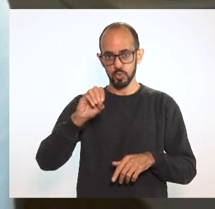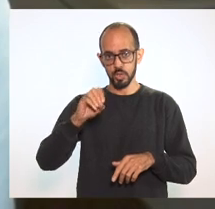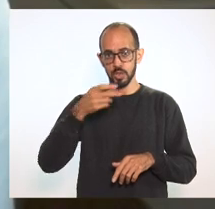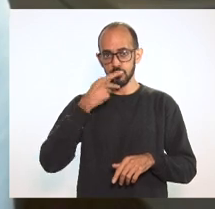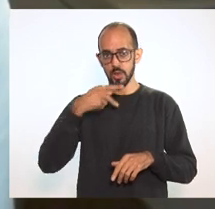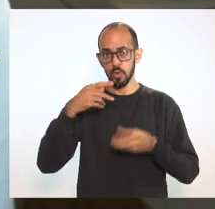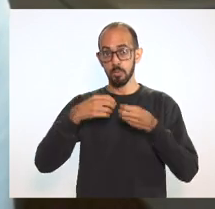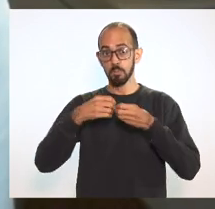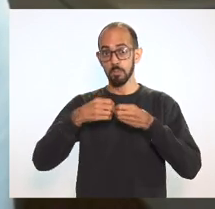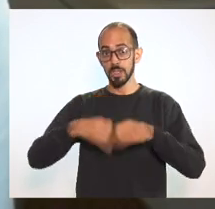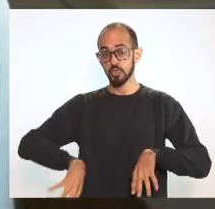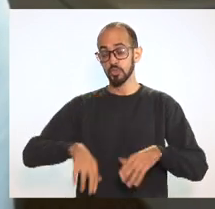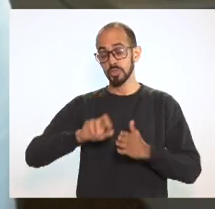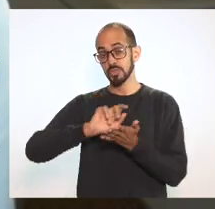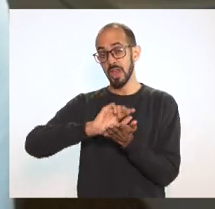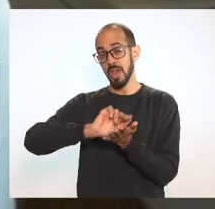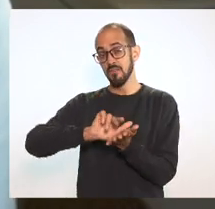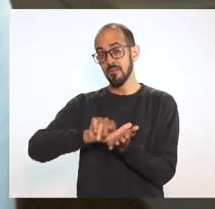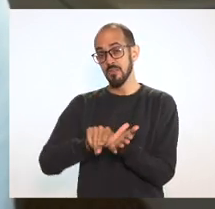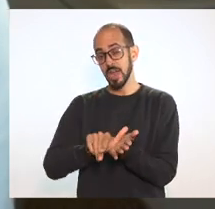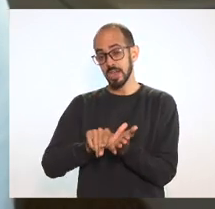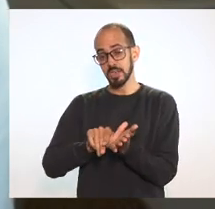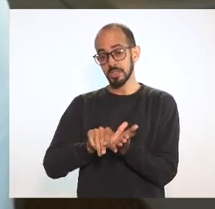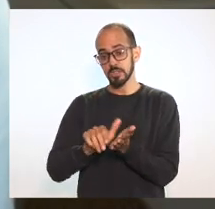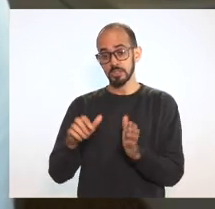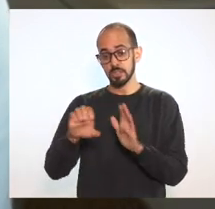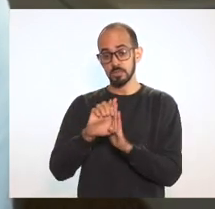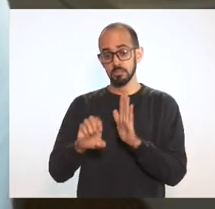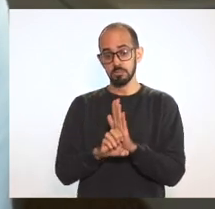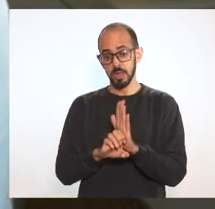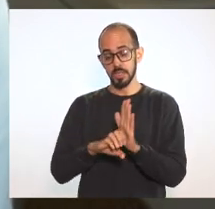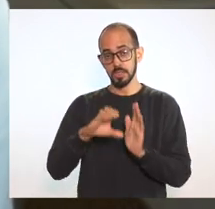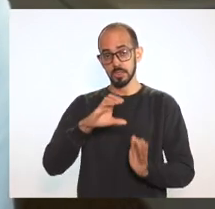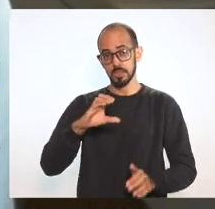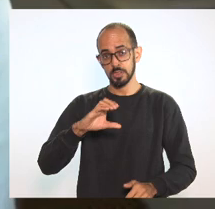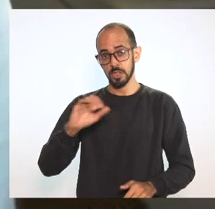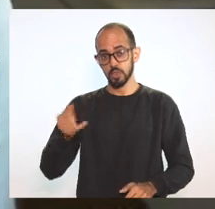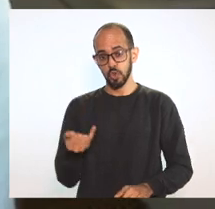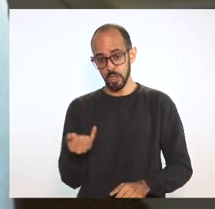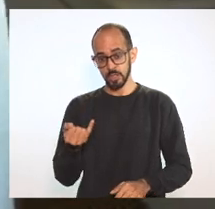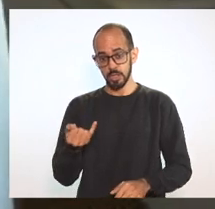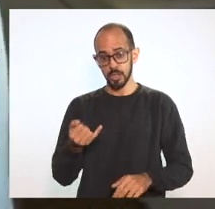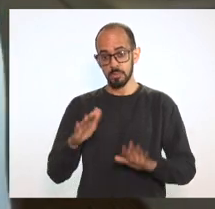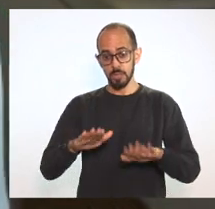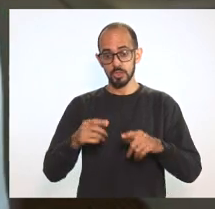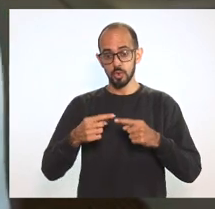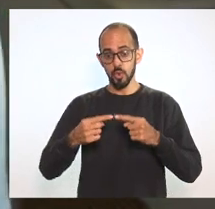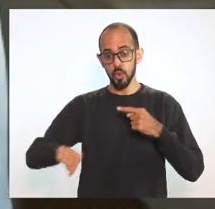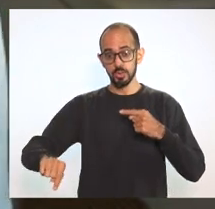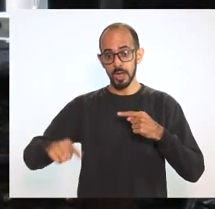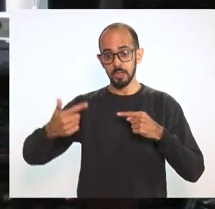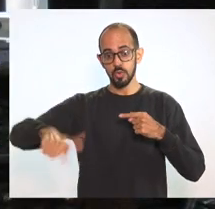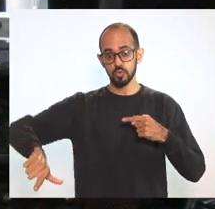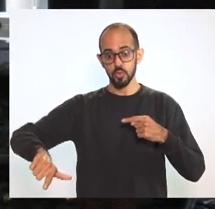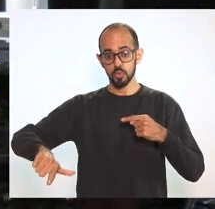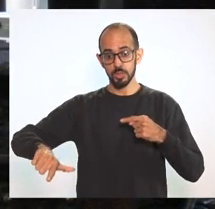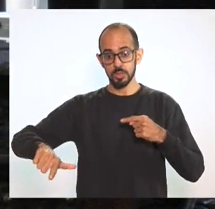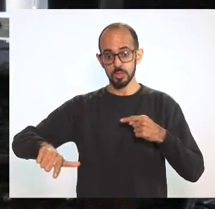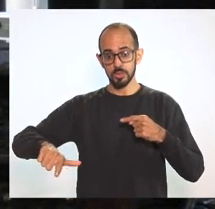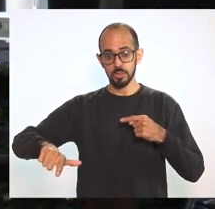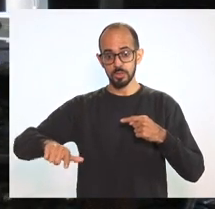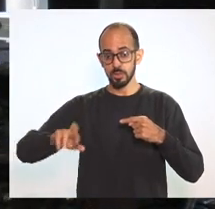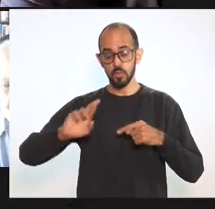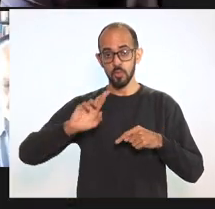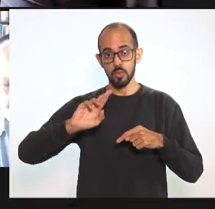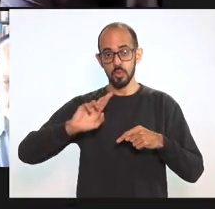prejudicabilidade a diversas emendas, pelo parecer da CCJ, e contrário às demais. Então, o